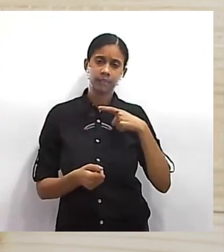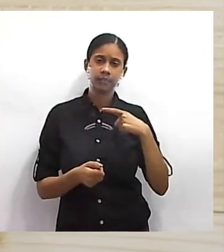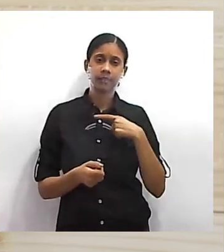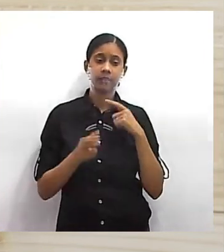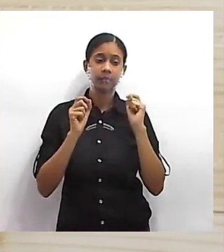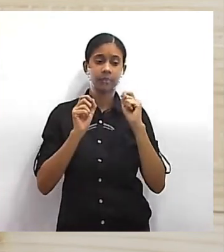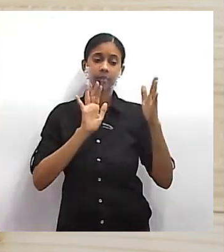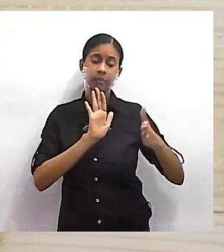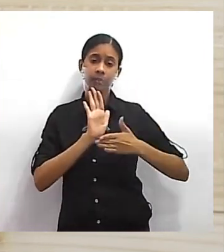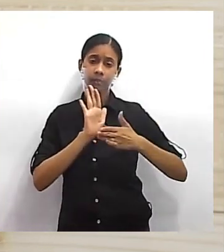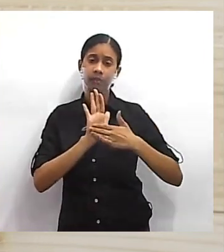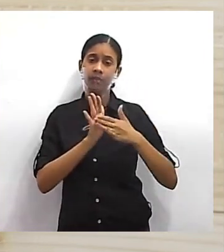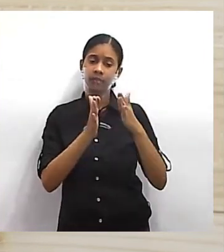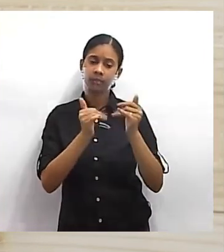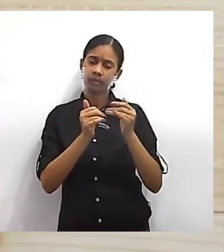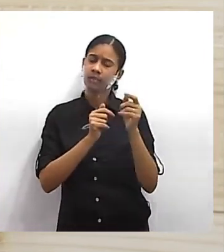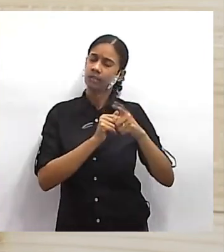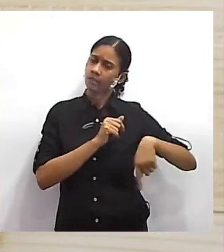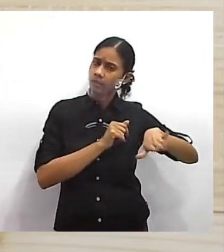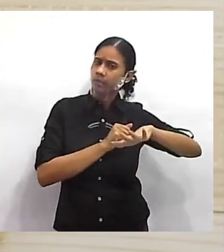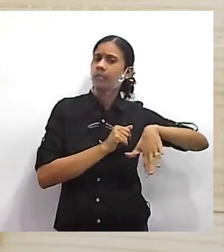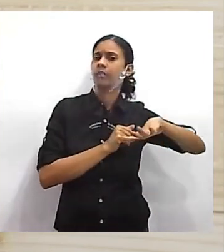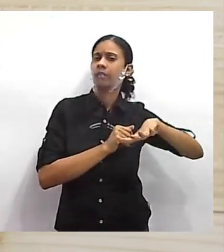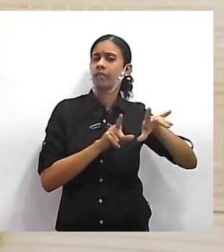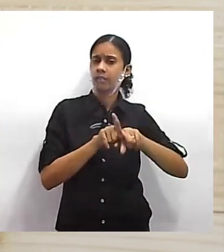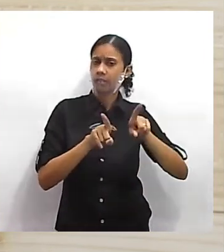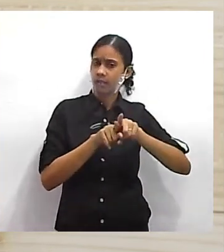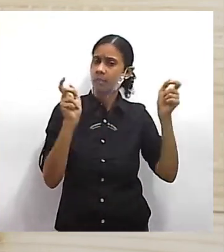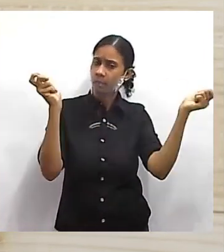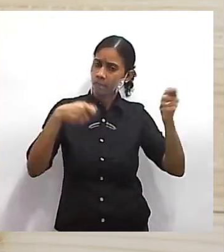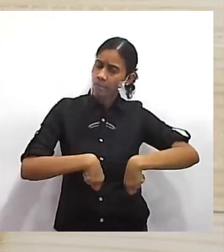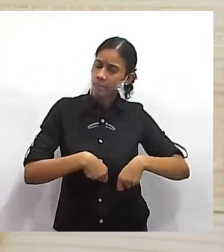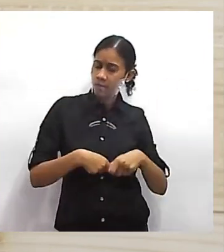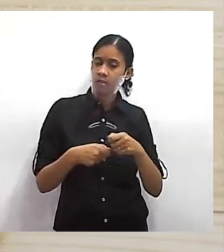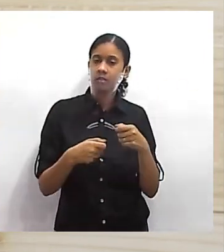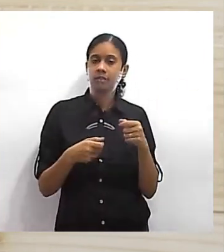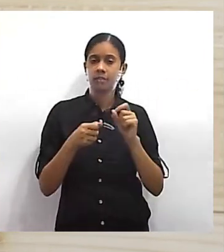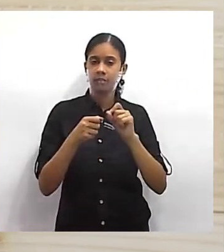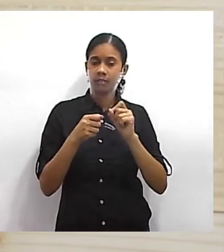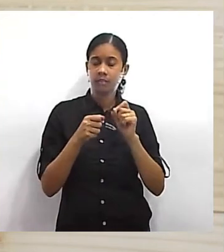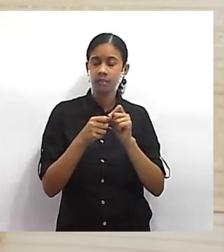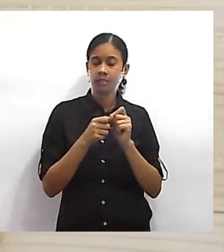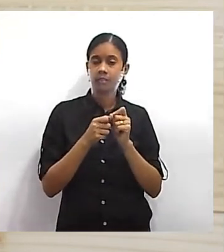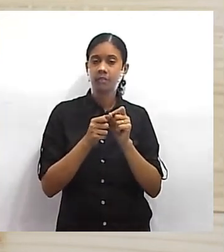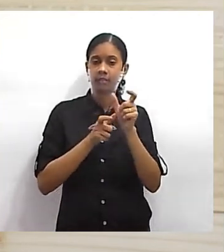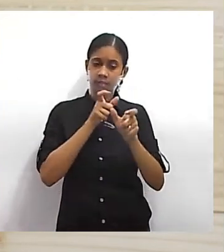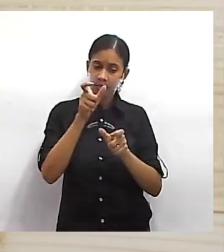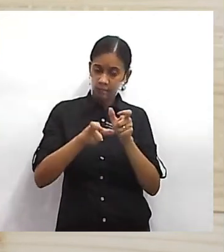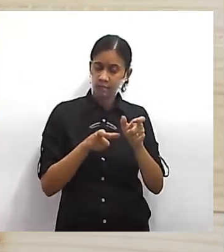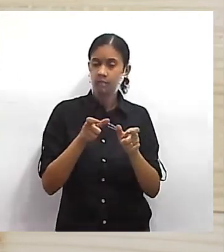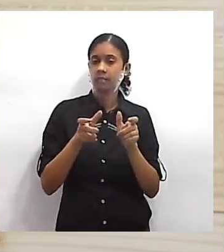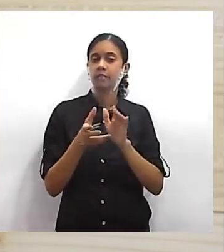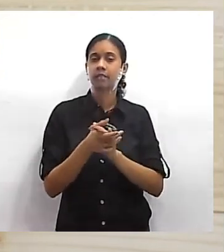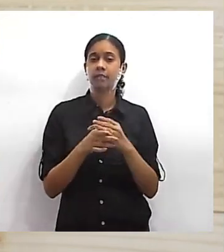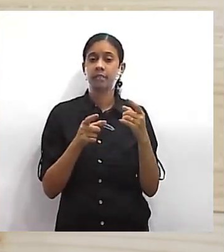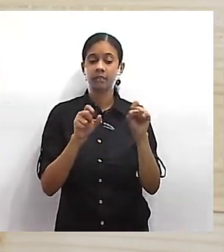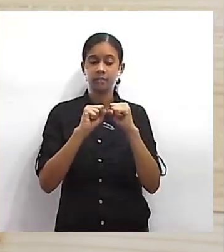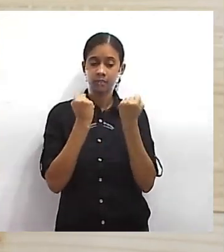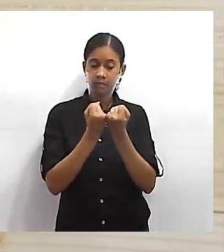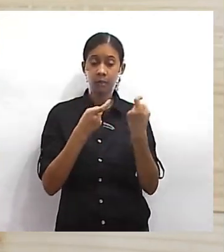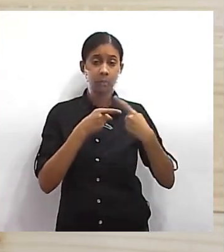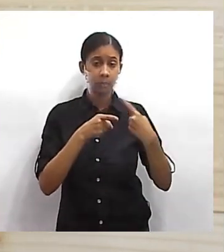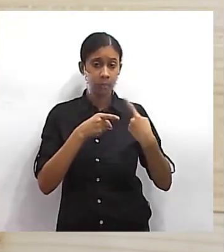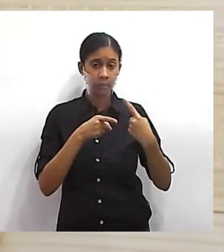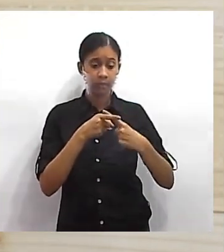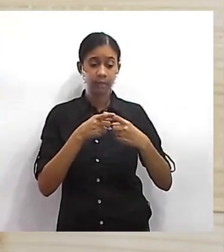pautas atendidas. Não é? E só isso se dá através da política. É muito importante a participação, porque tudo, gente, tudo é